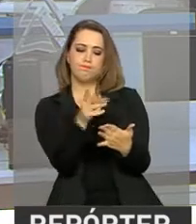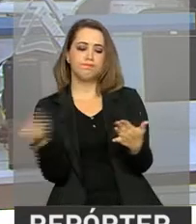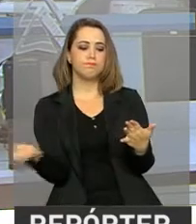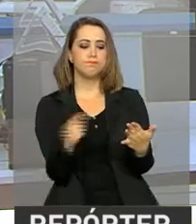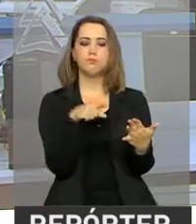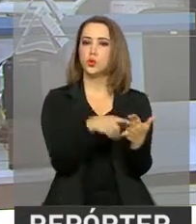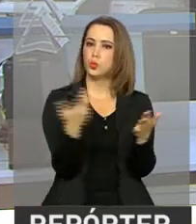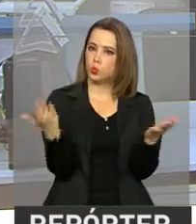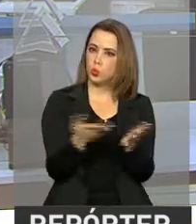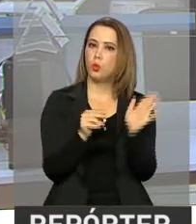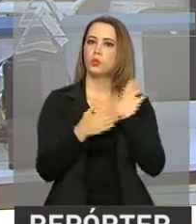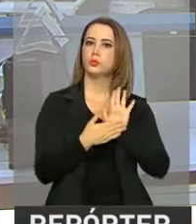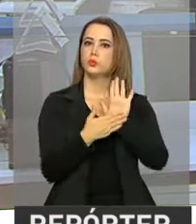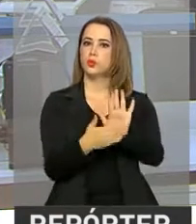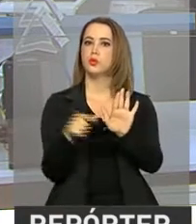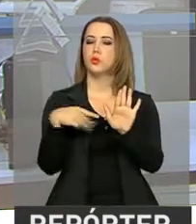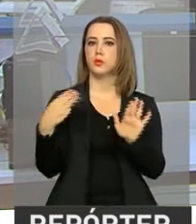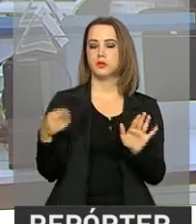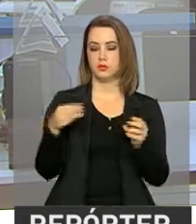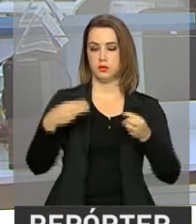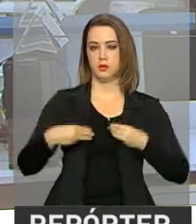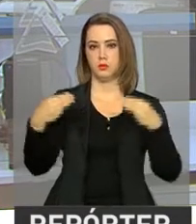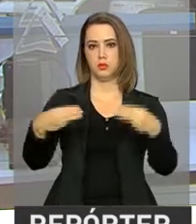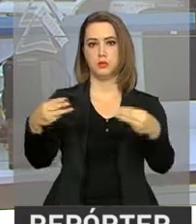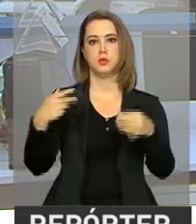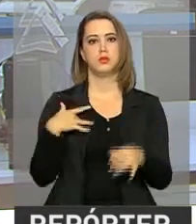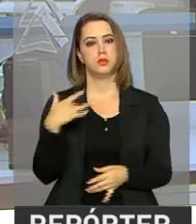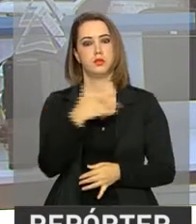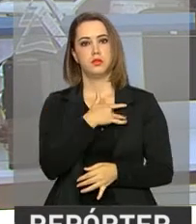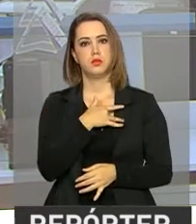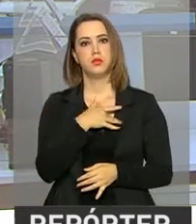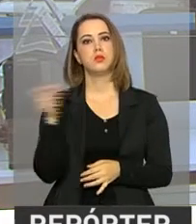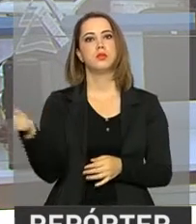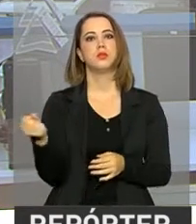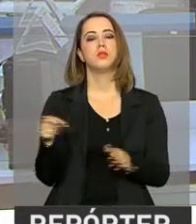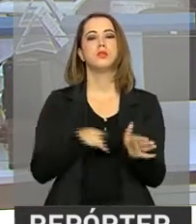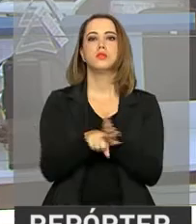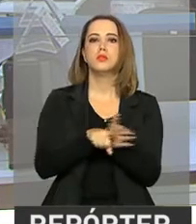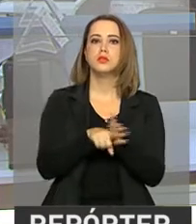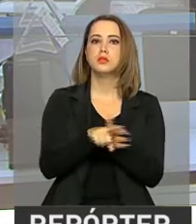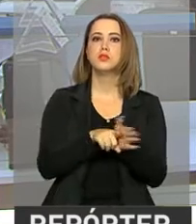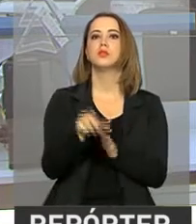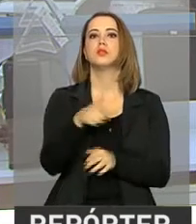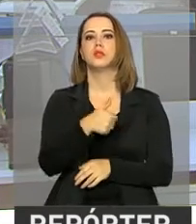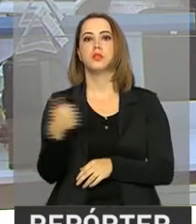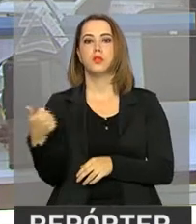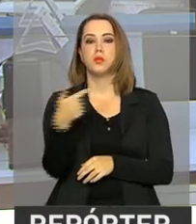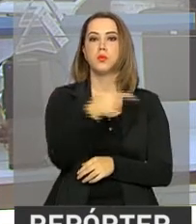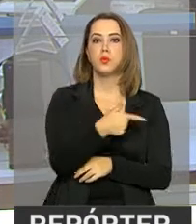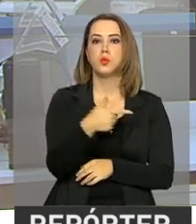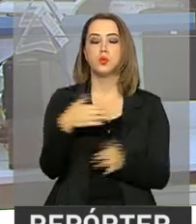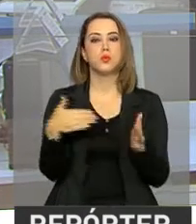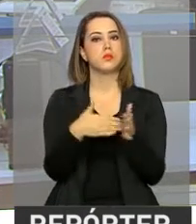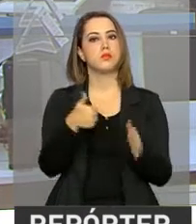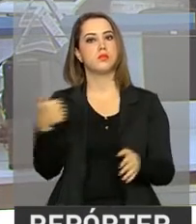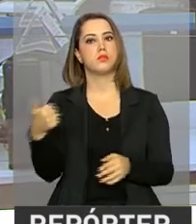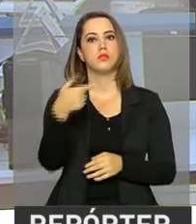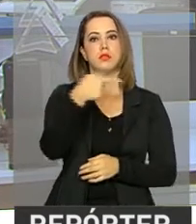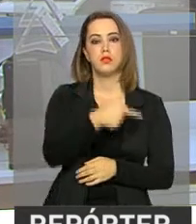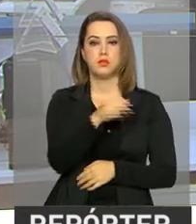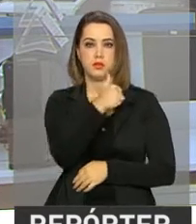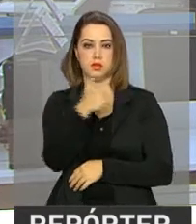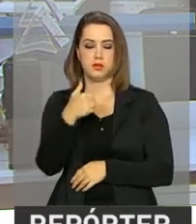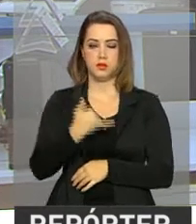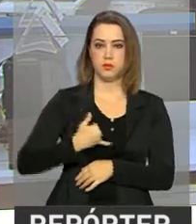apresentado hoje pelo ministério da saúde a pesquisa feita com estudantes de 12 a 17 anos mostra que o refrigerante